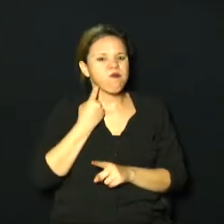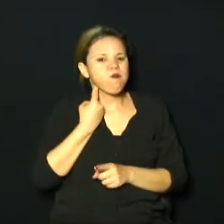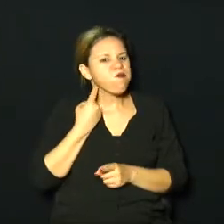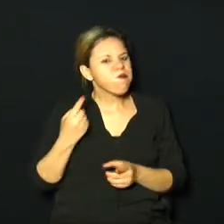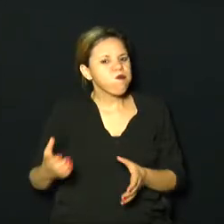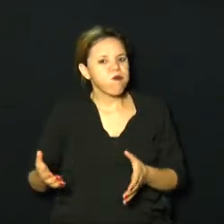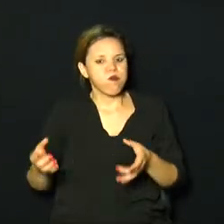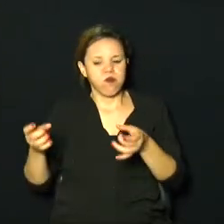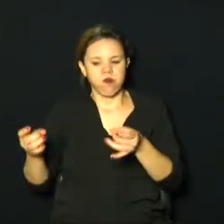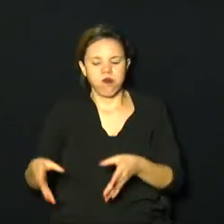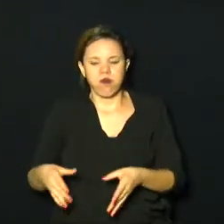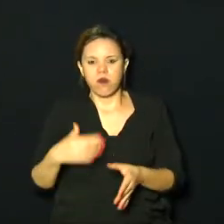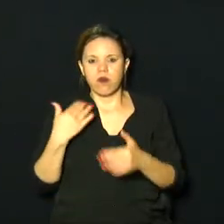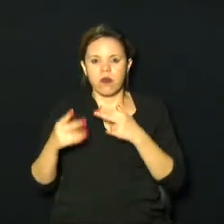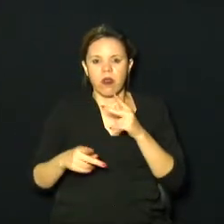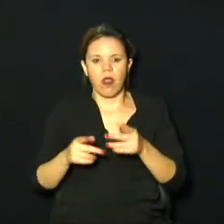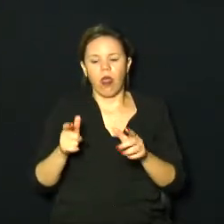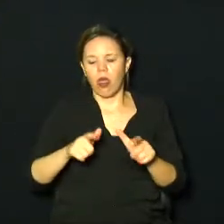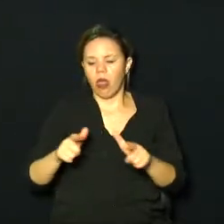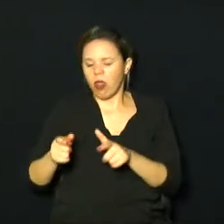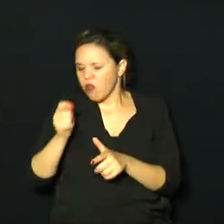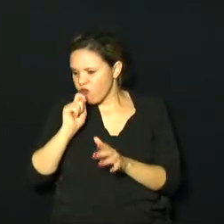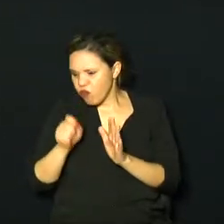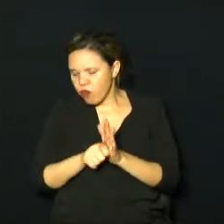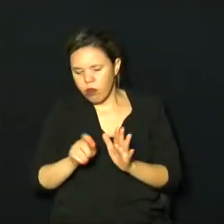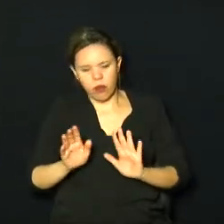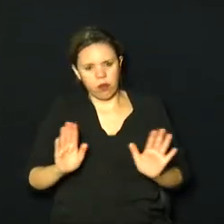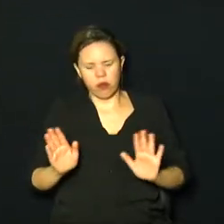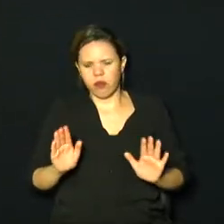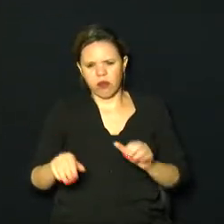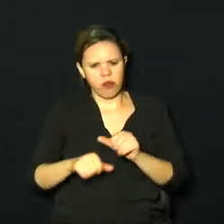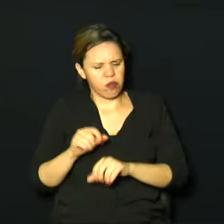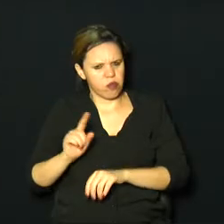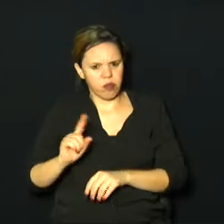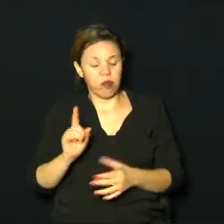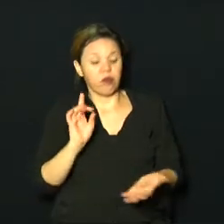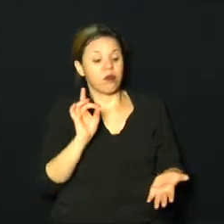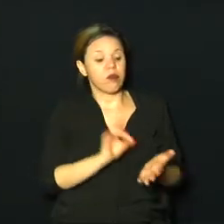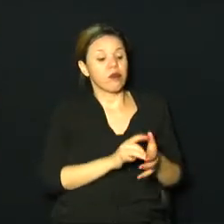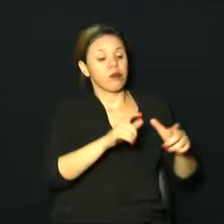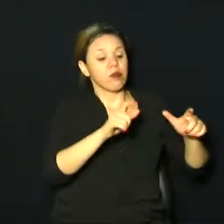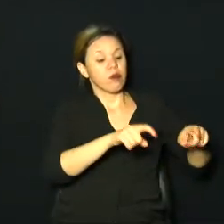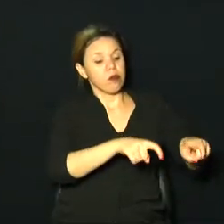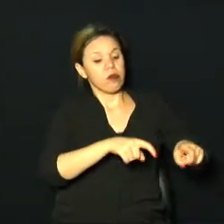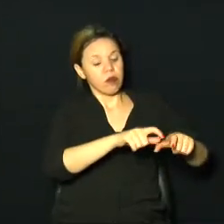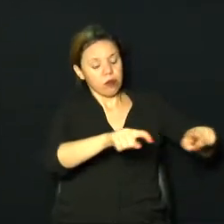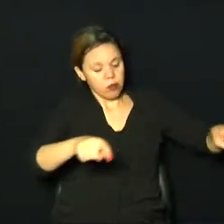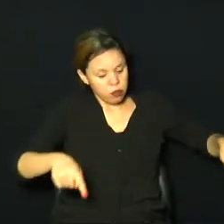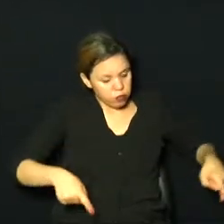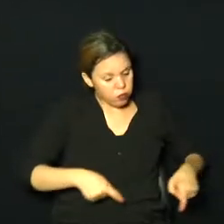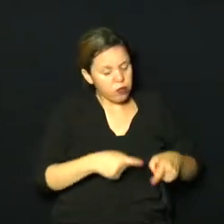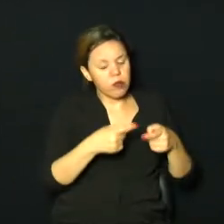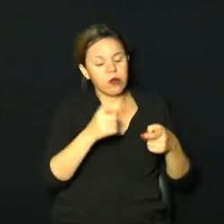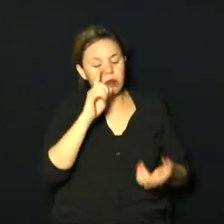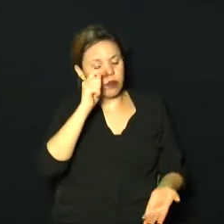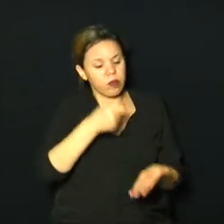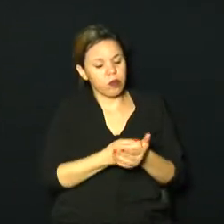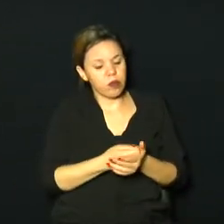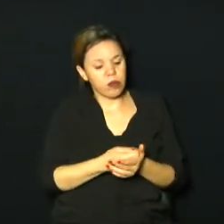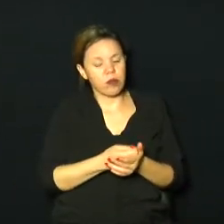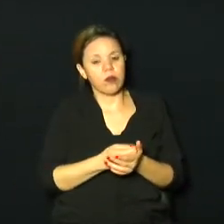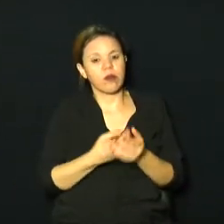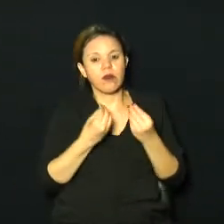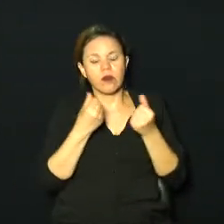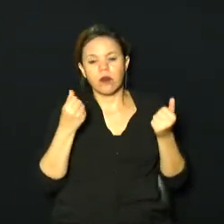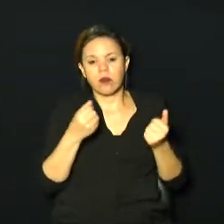de cadáver, ponto de drogas. O que hoje se realiza na ocupação, garantindo a dignidade humana,